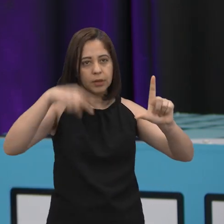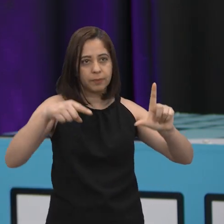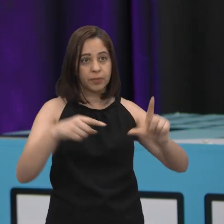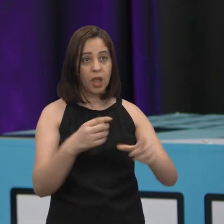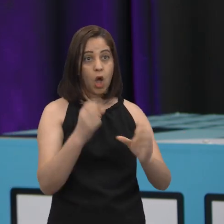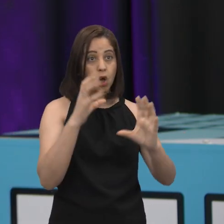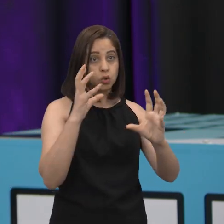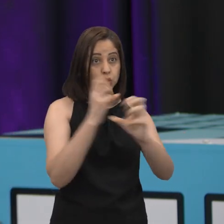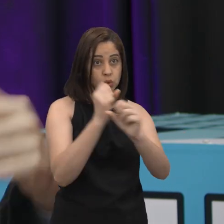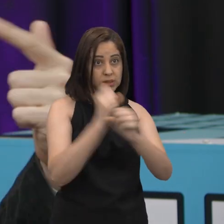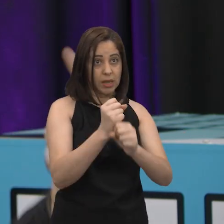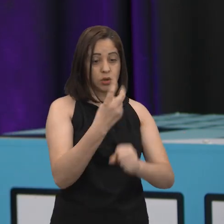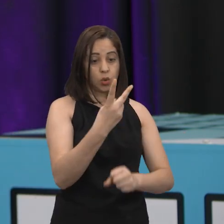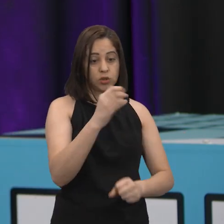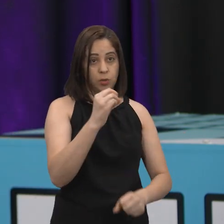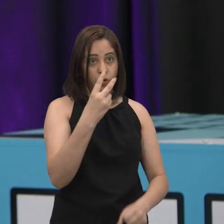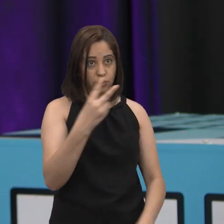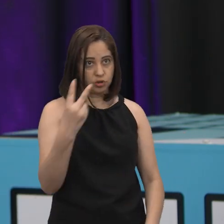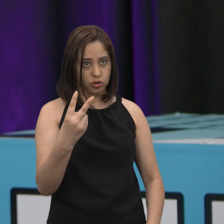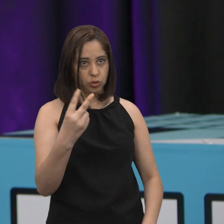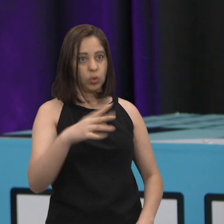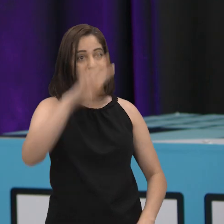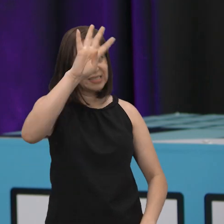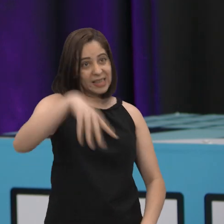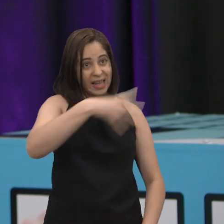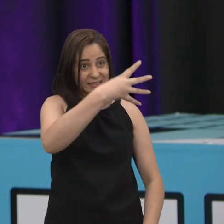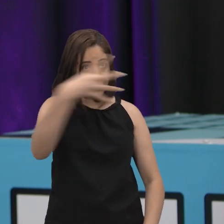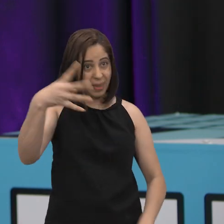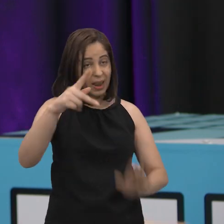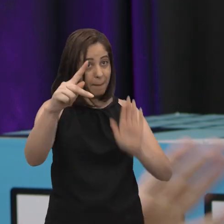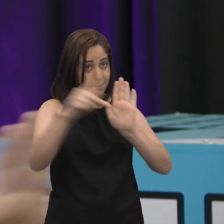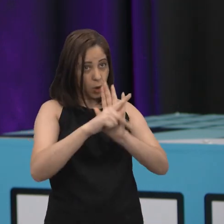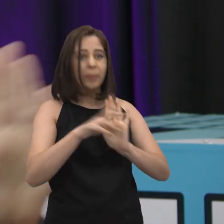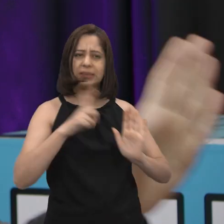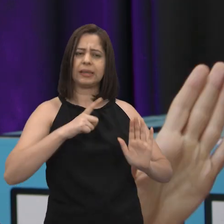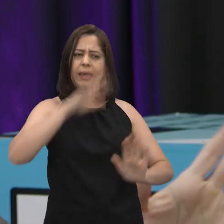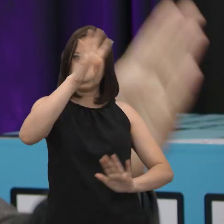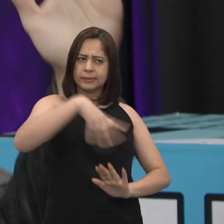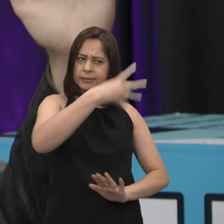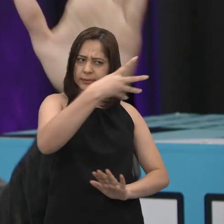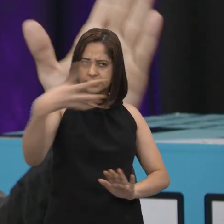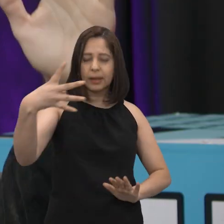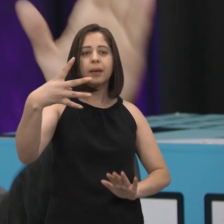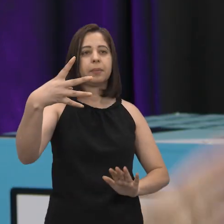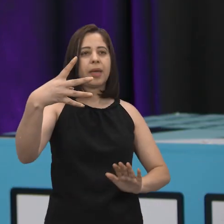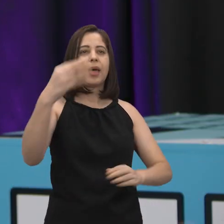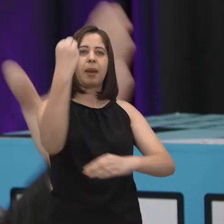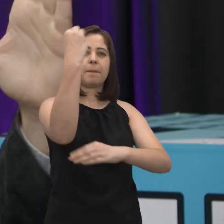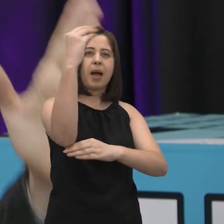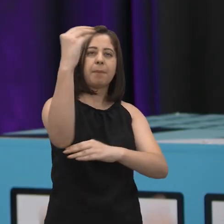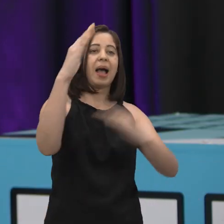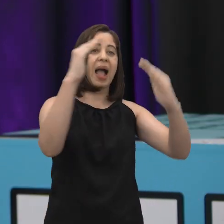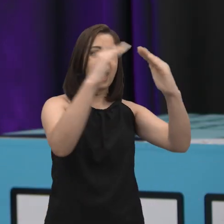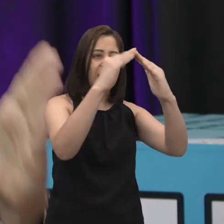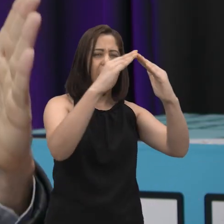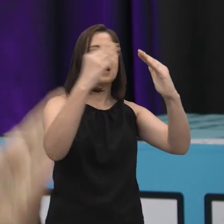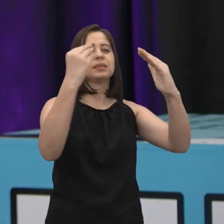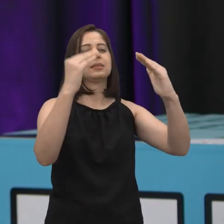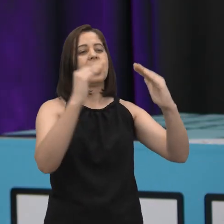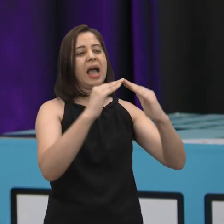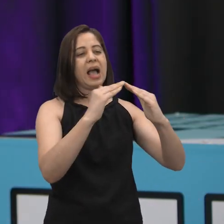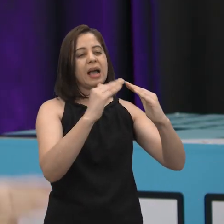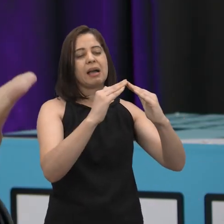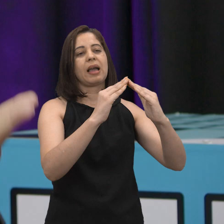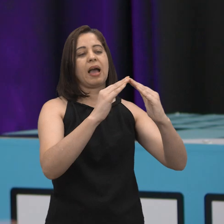censo de 2022, foram divulgadas as tabelas dos domicílios. Tem uma tabela, né, com o número total de domicílios totais, domicílios ocupados,